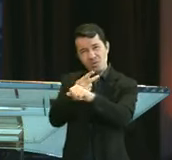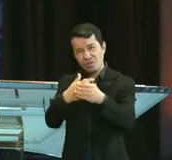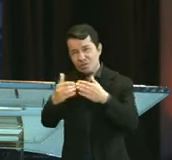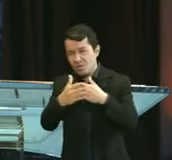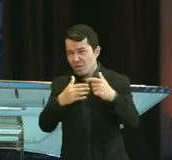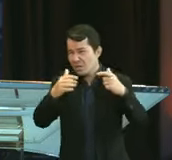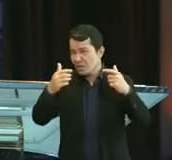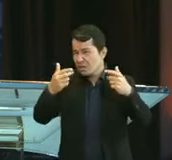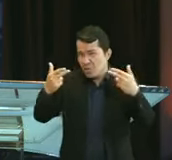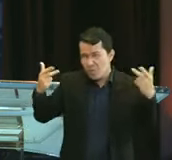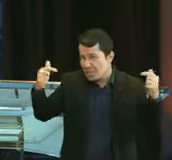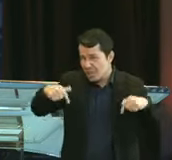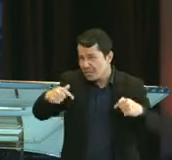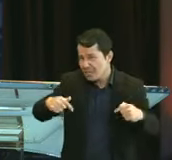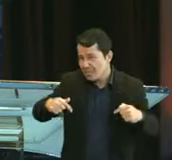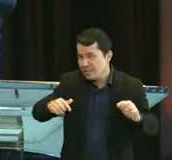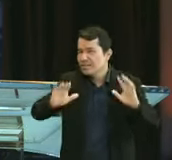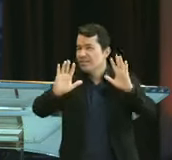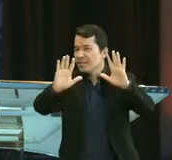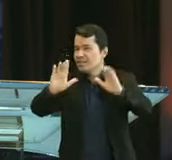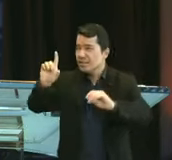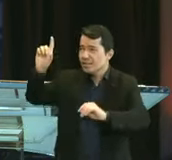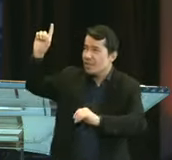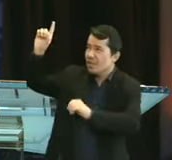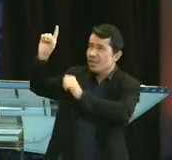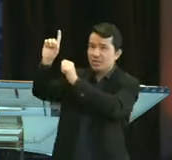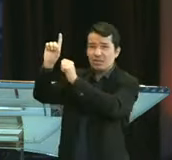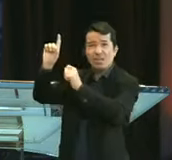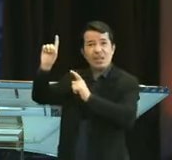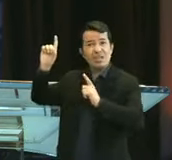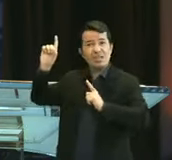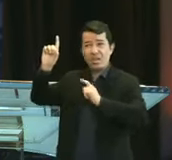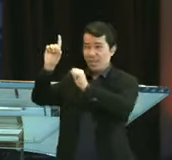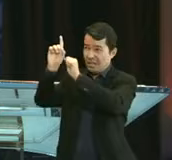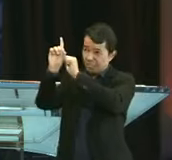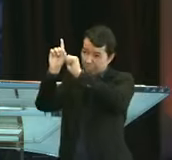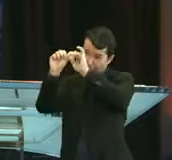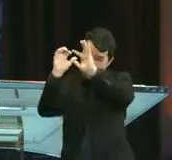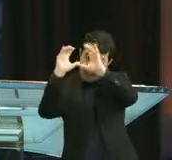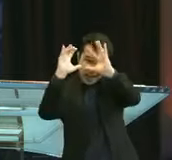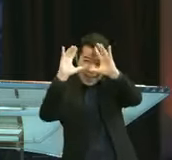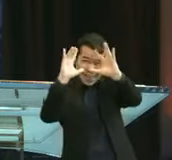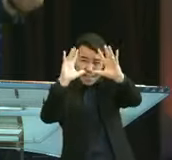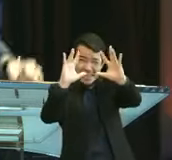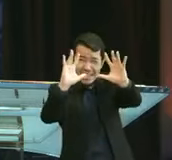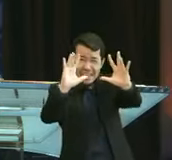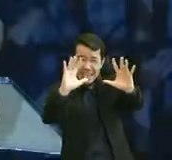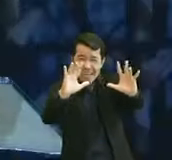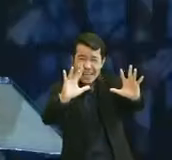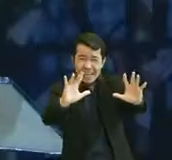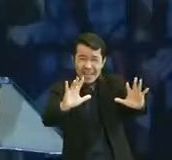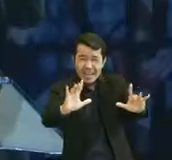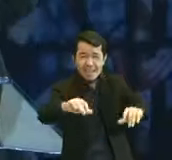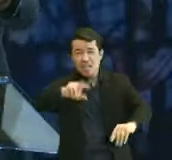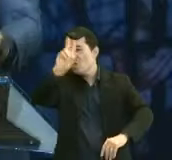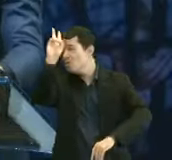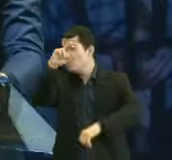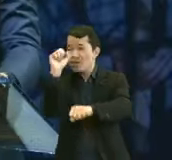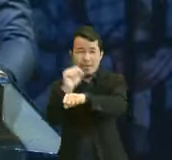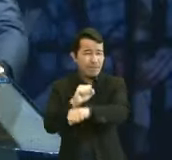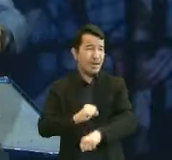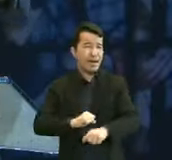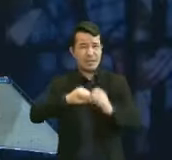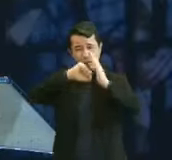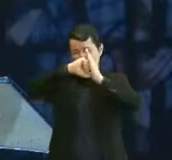inesgotável fonte. Rios de águas vivas podem fluir do nosso interior quando entramos na presença dEle. Jesus é a